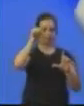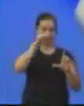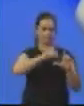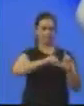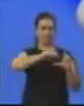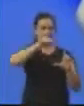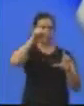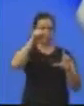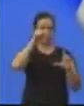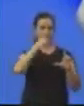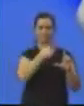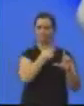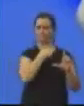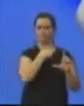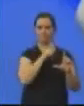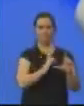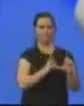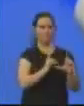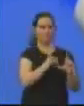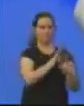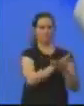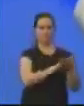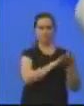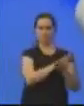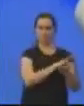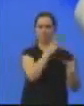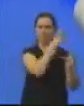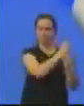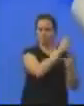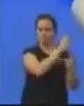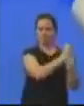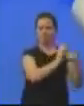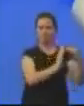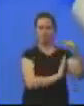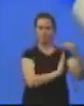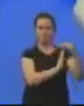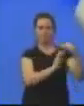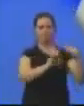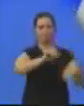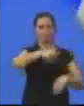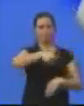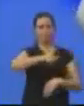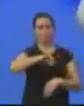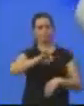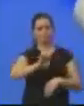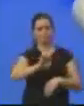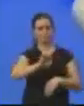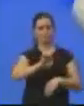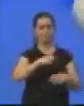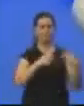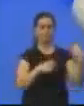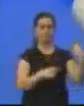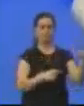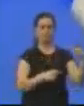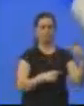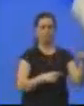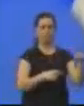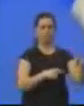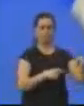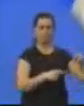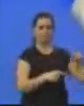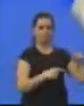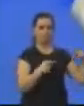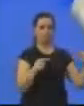salto. Então, não é contínua. Mas eu vou calcular o limite assim mesmo. Então, vamos lá. Calculo o limite quando x